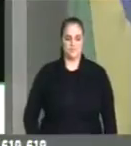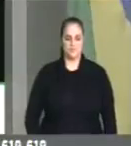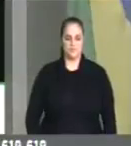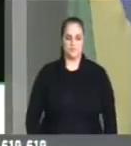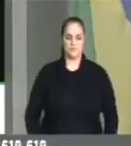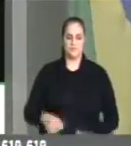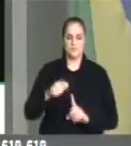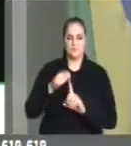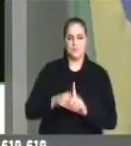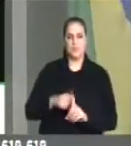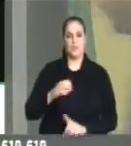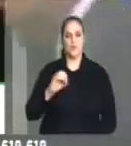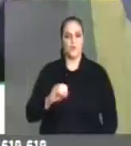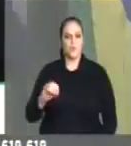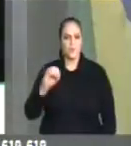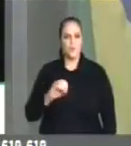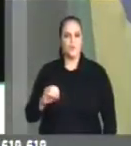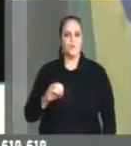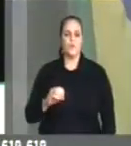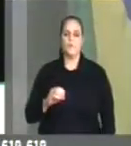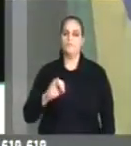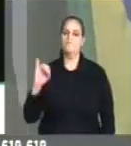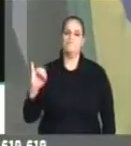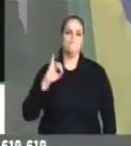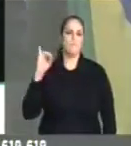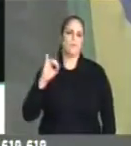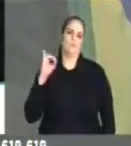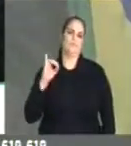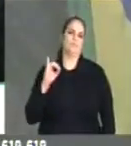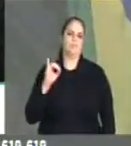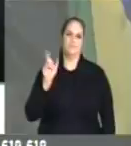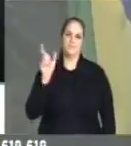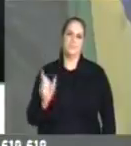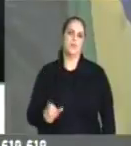é um mês marcante na vida de Ulisses Guimarães.